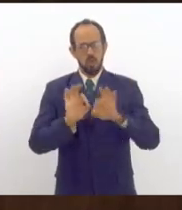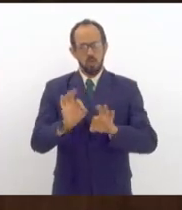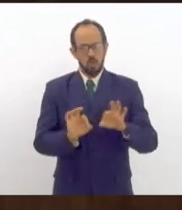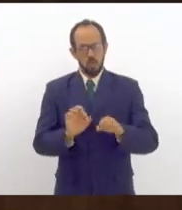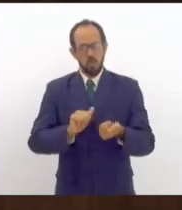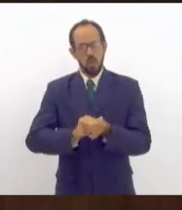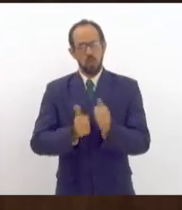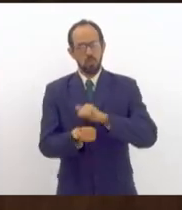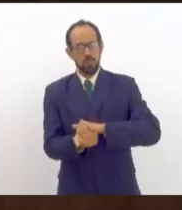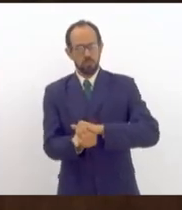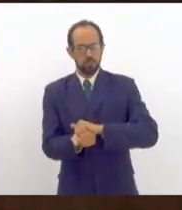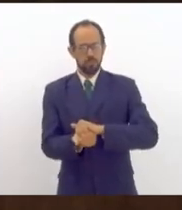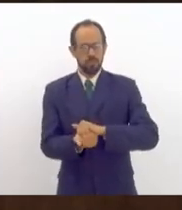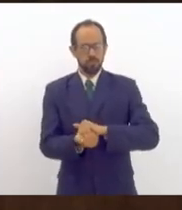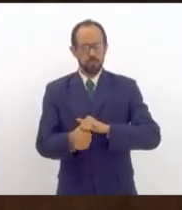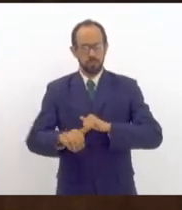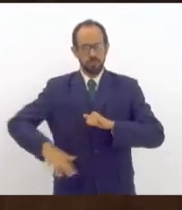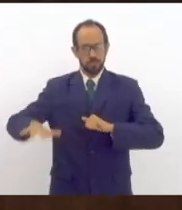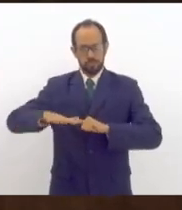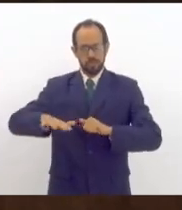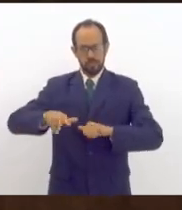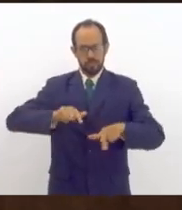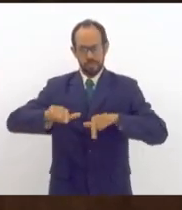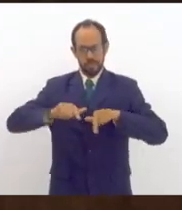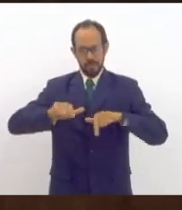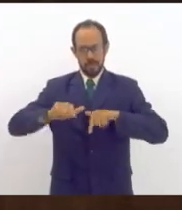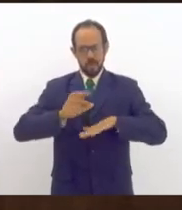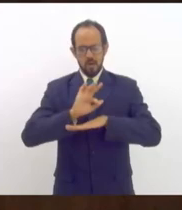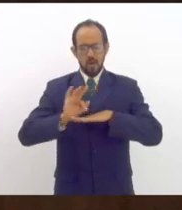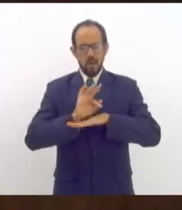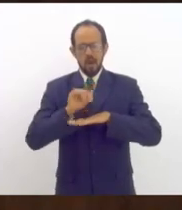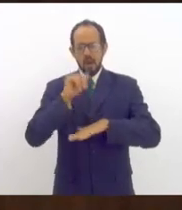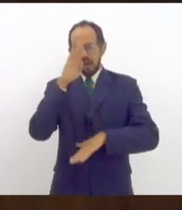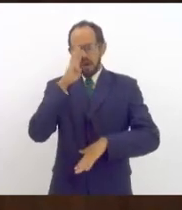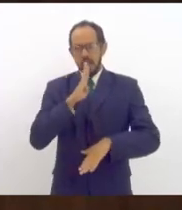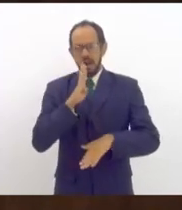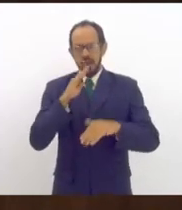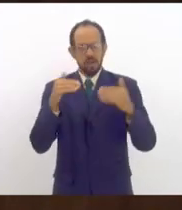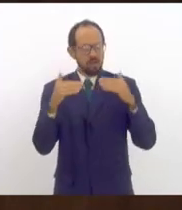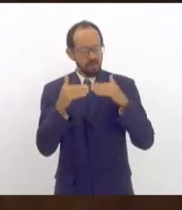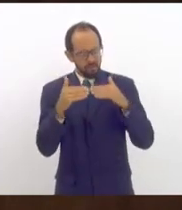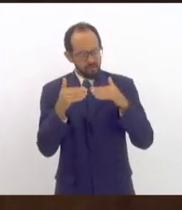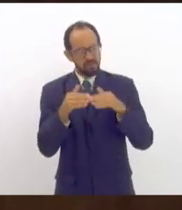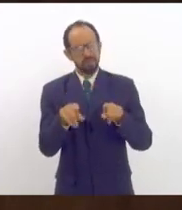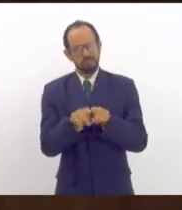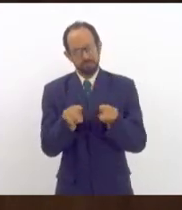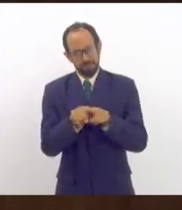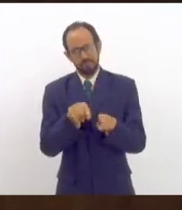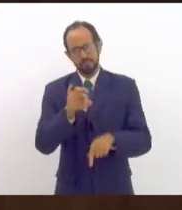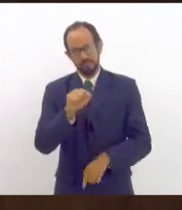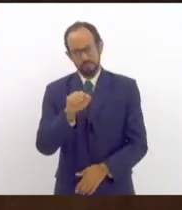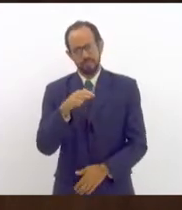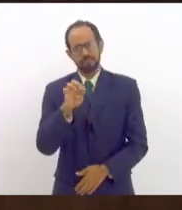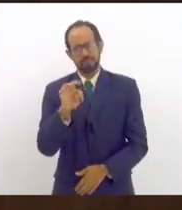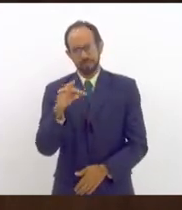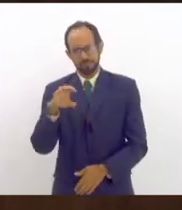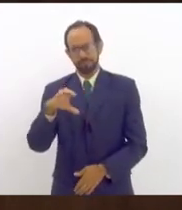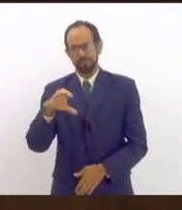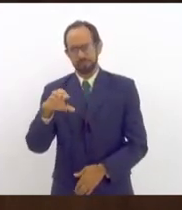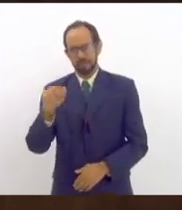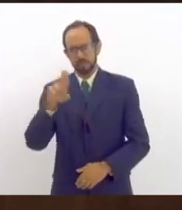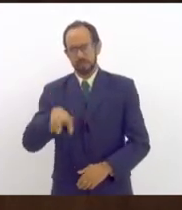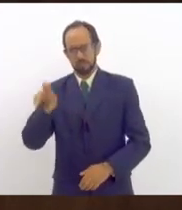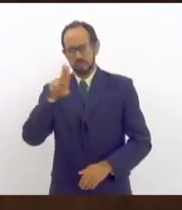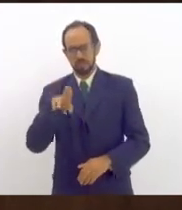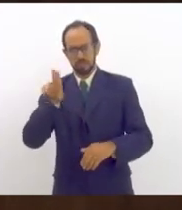do da do mercado de trabalho formal no Brasil e concordo plenamente que as faetecs a Universidade do Estado do Rio de Janeiro